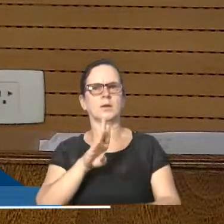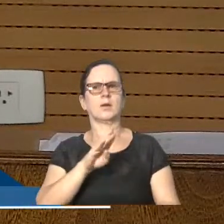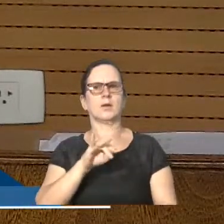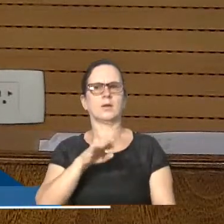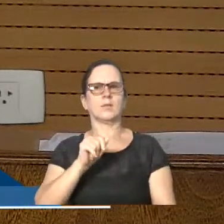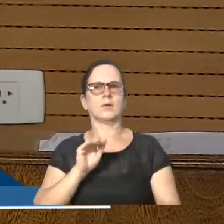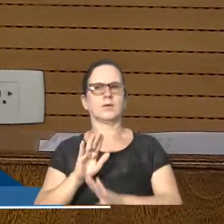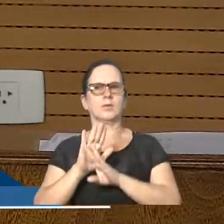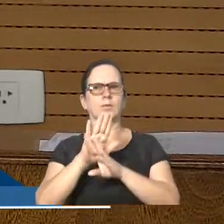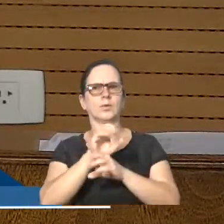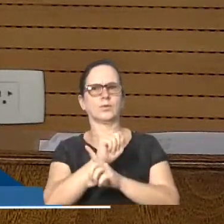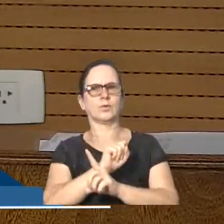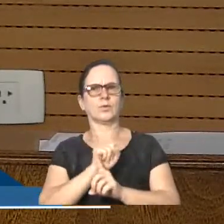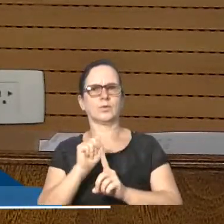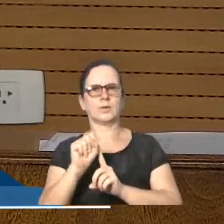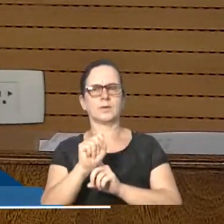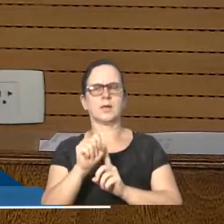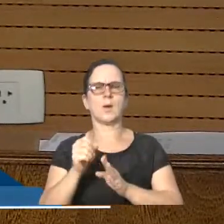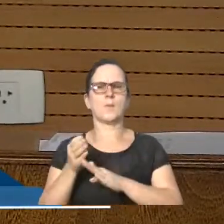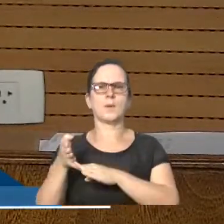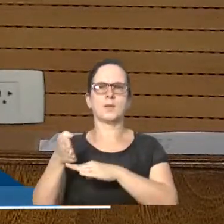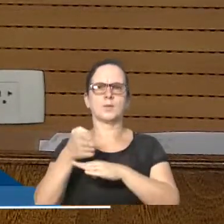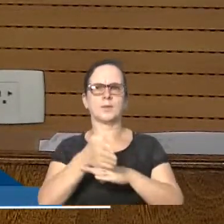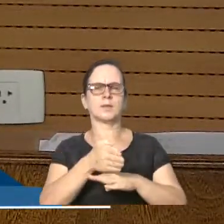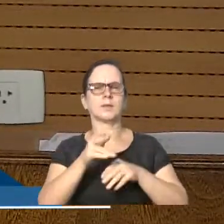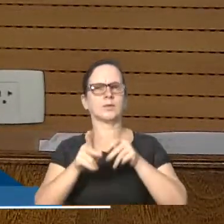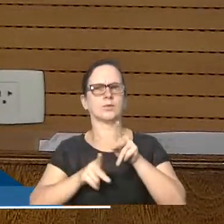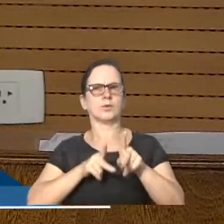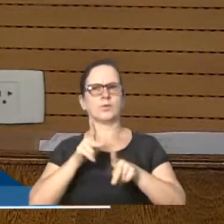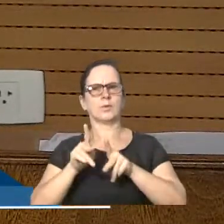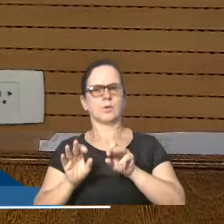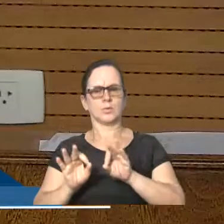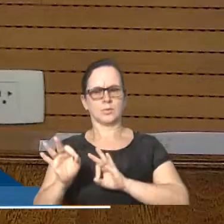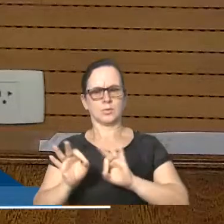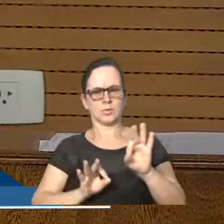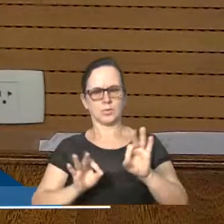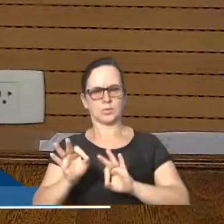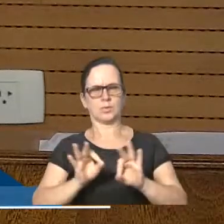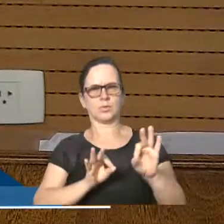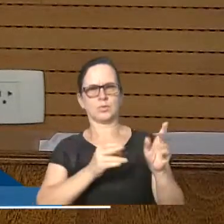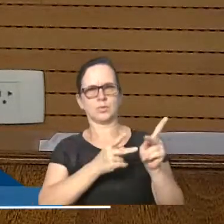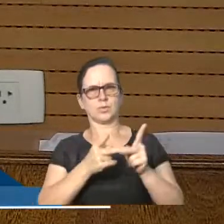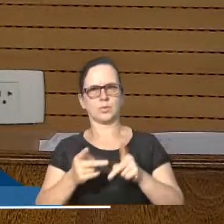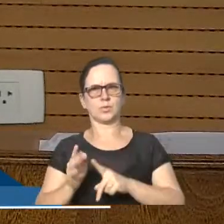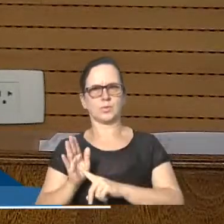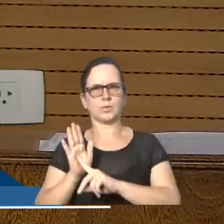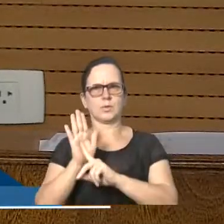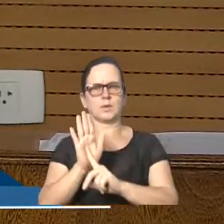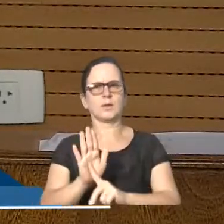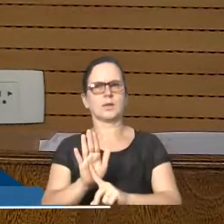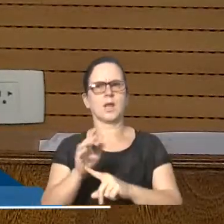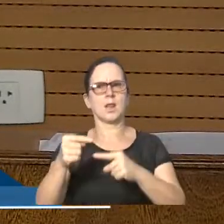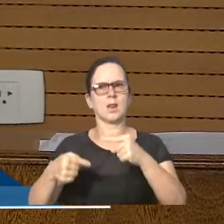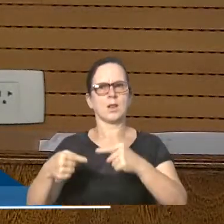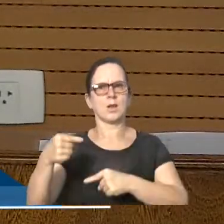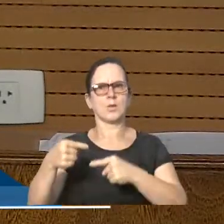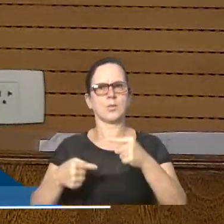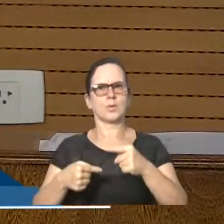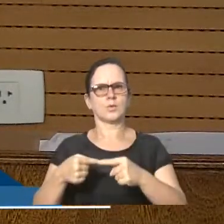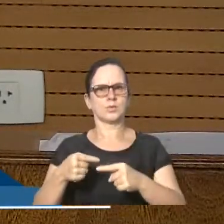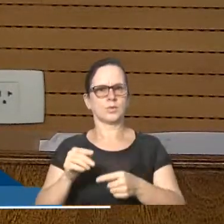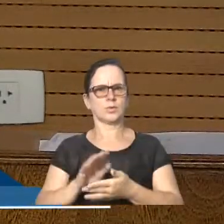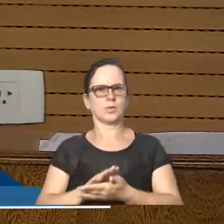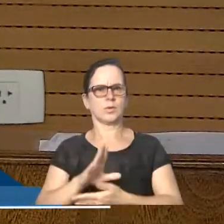assistência social. Participação da população por meio de organização representativa na formulação das políticas e no controle